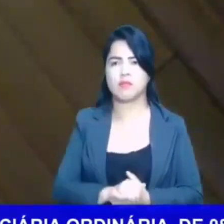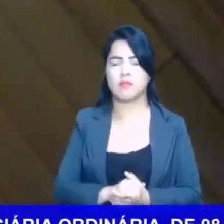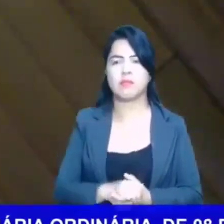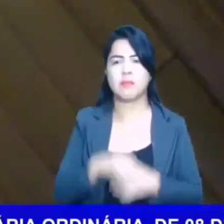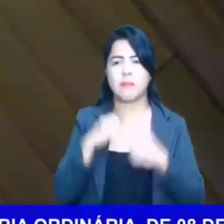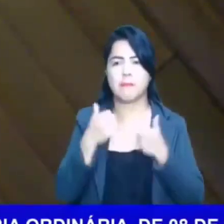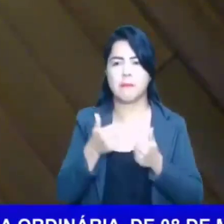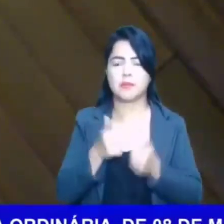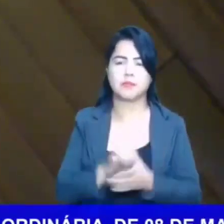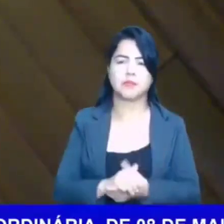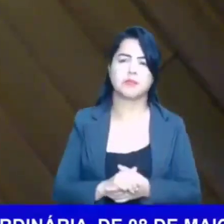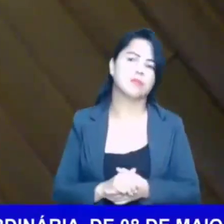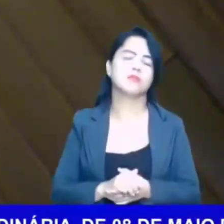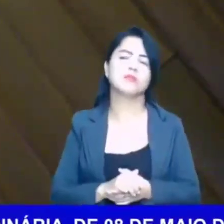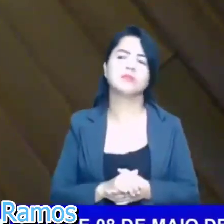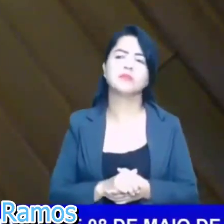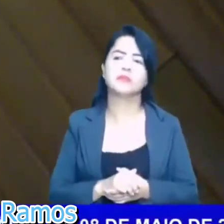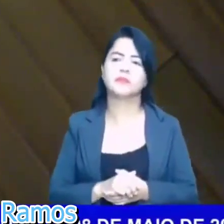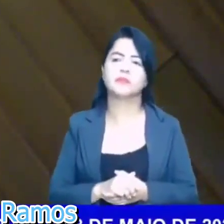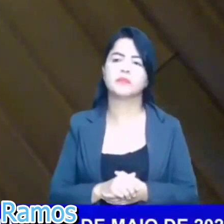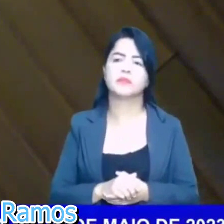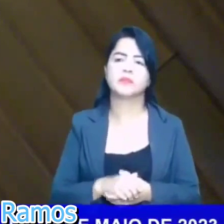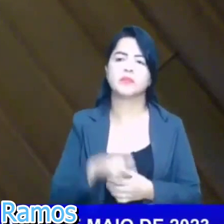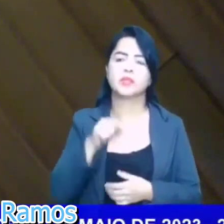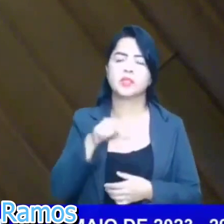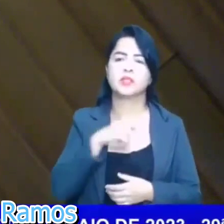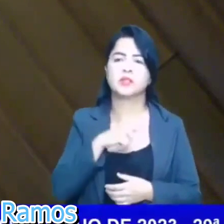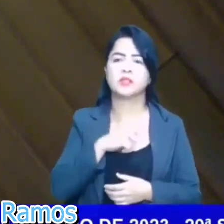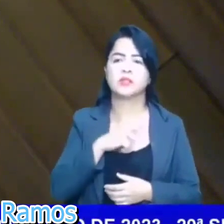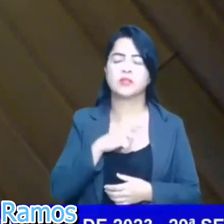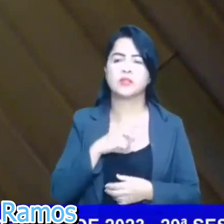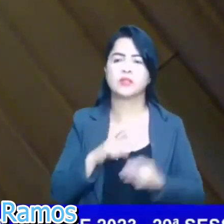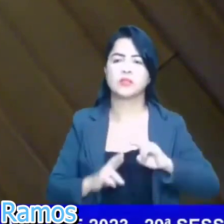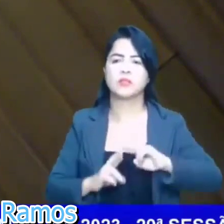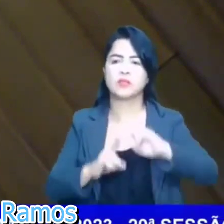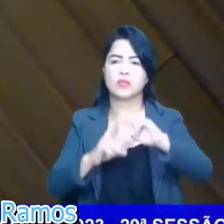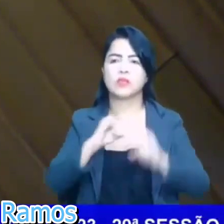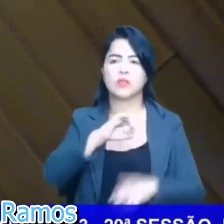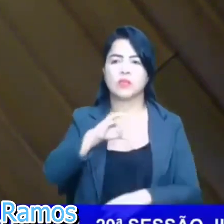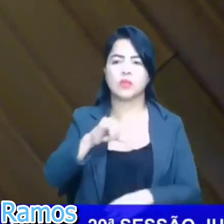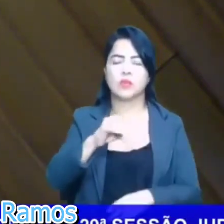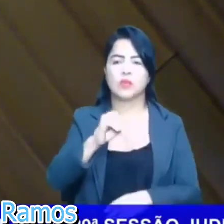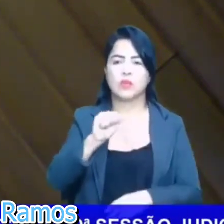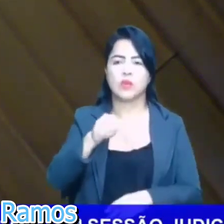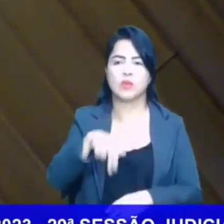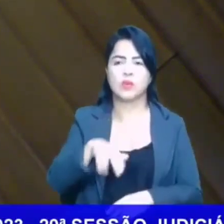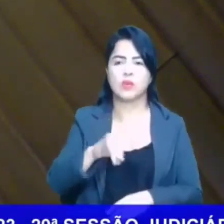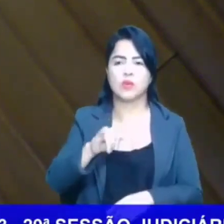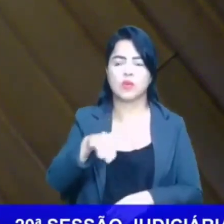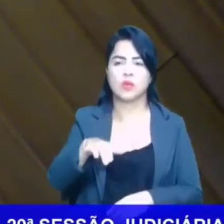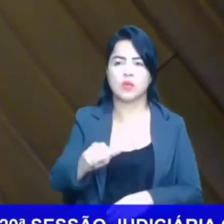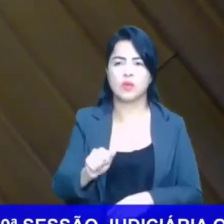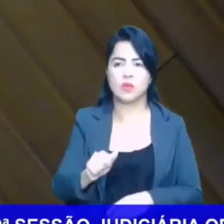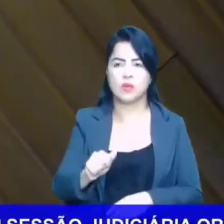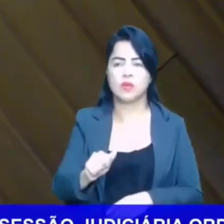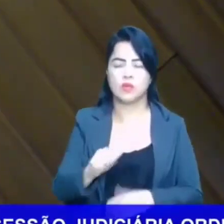Pois bem. Em pé na tribuna, localizada ao lado nesse direito, caso, doutora eu represento Rafaela, somente Joaquina da Silva leitura Ramos. Na tela do seu